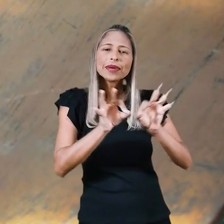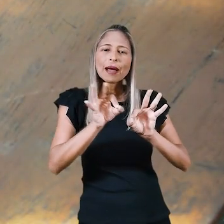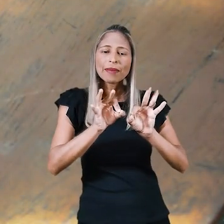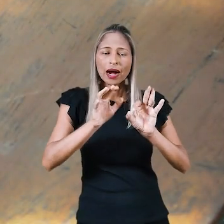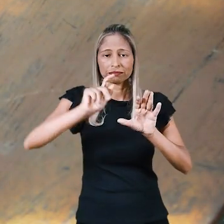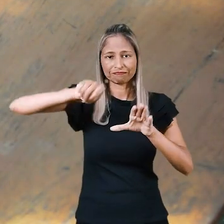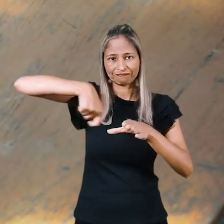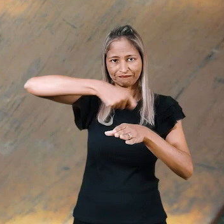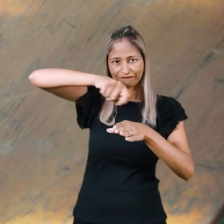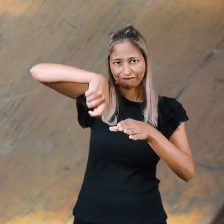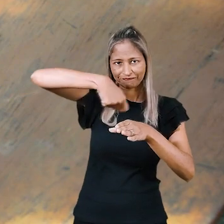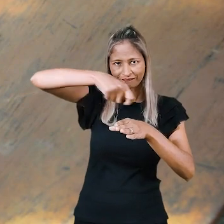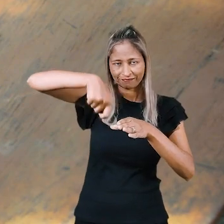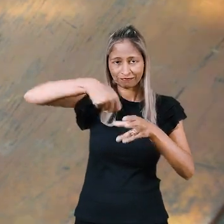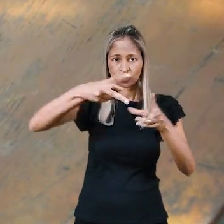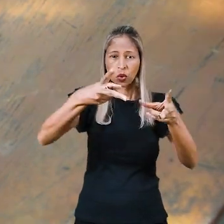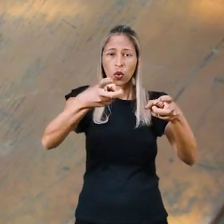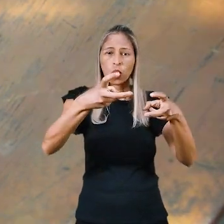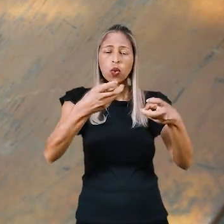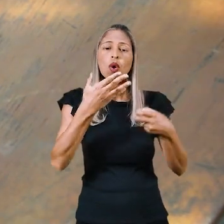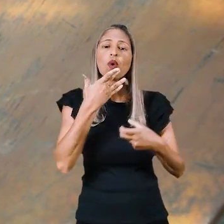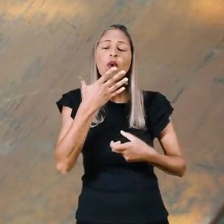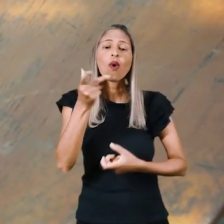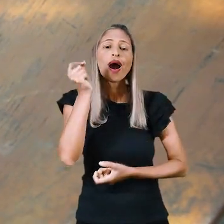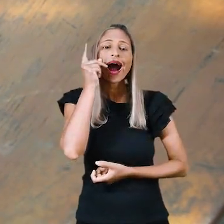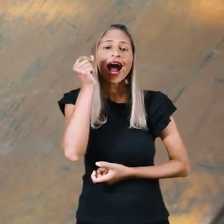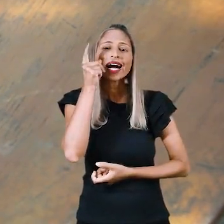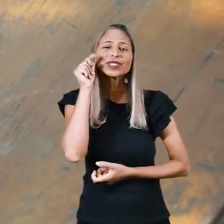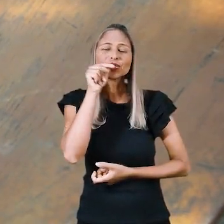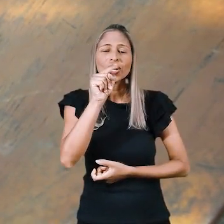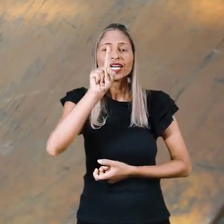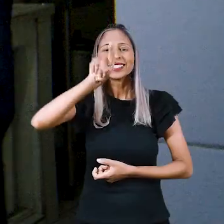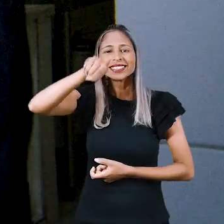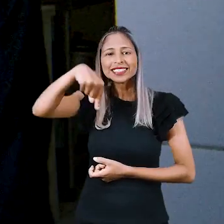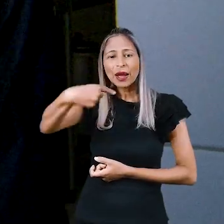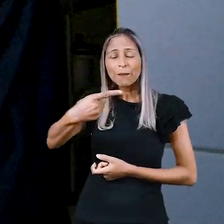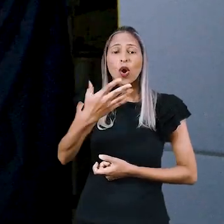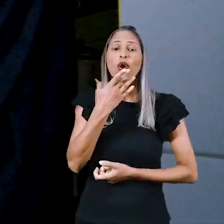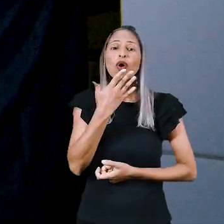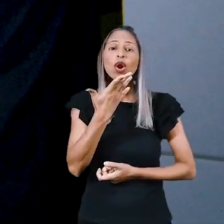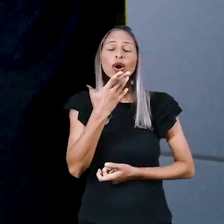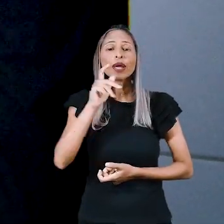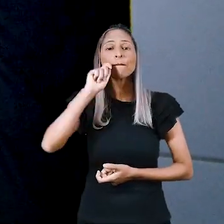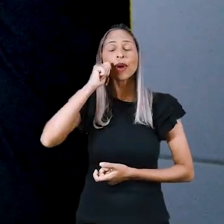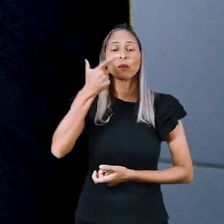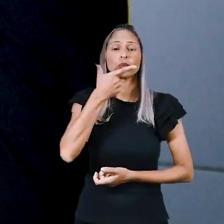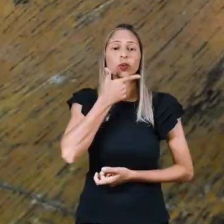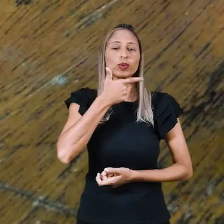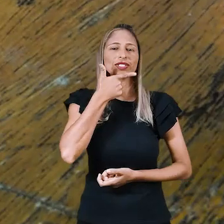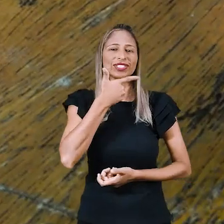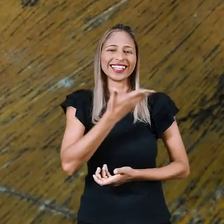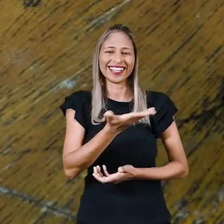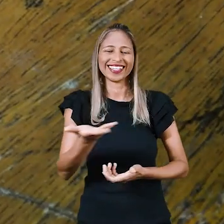preparo culinário na cozinha para a gente extrair esse azul do genipapo para depois ele vir a colorir o nosso pão de